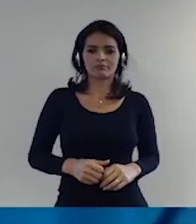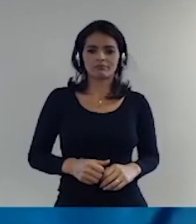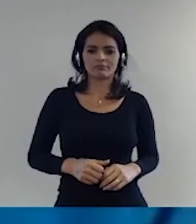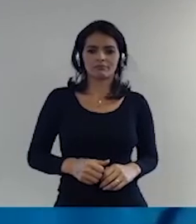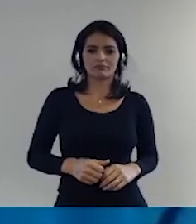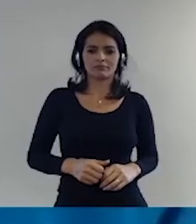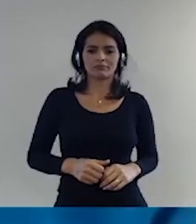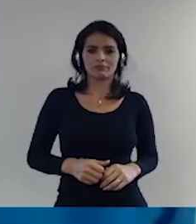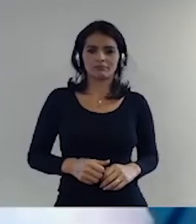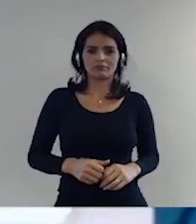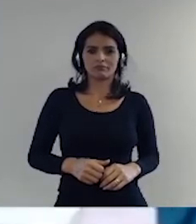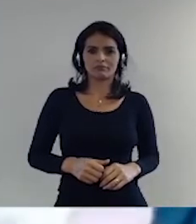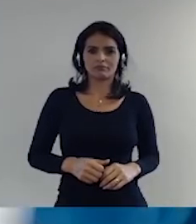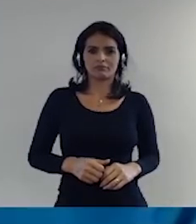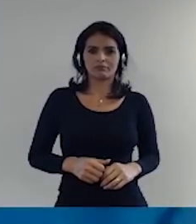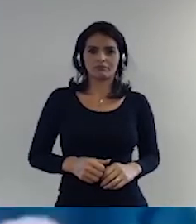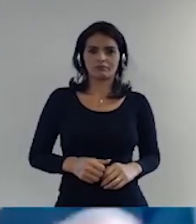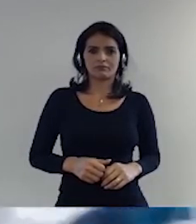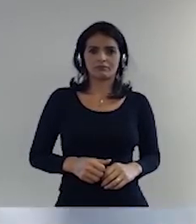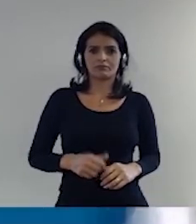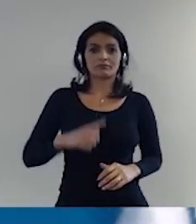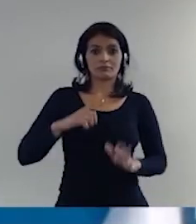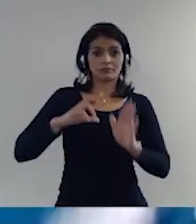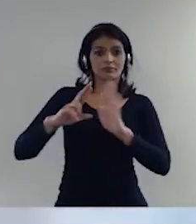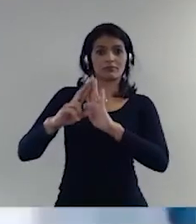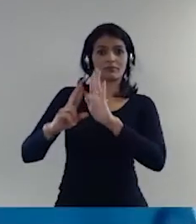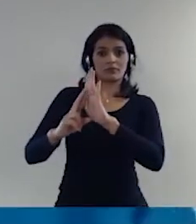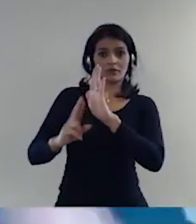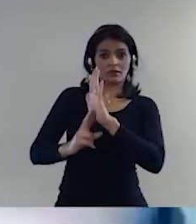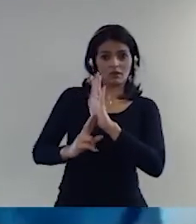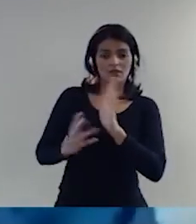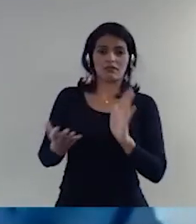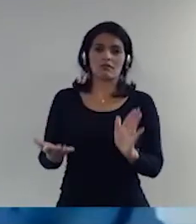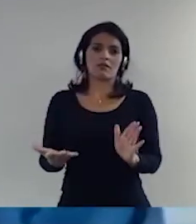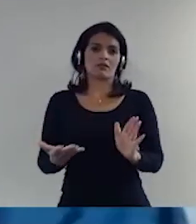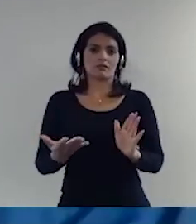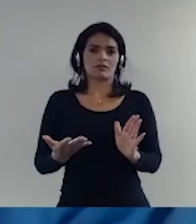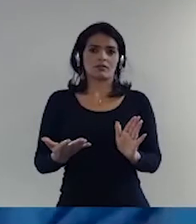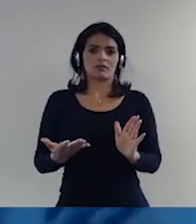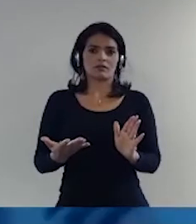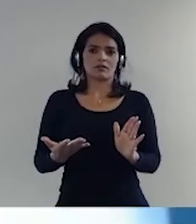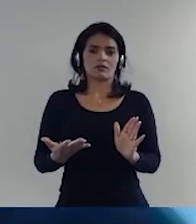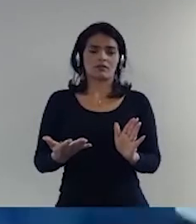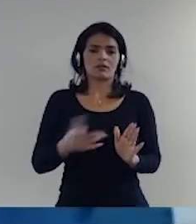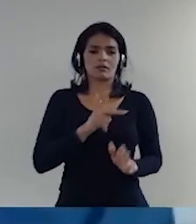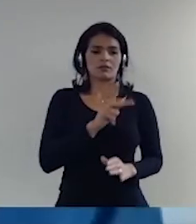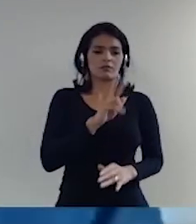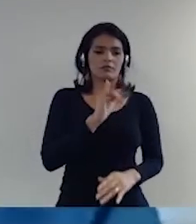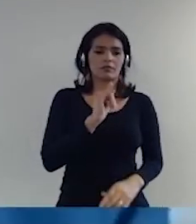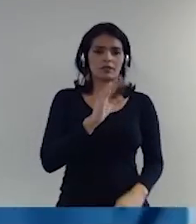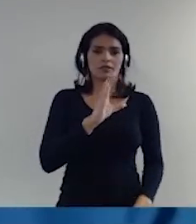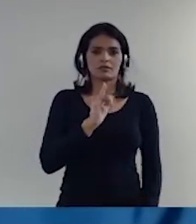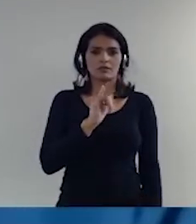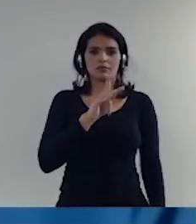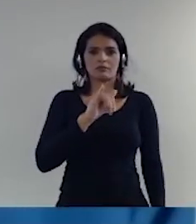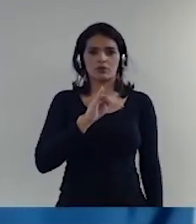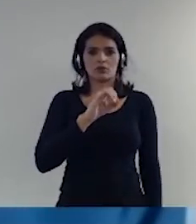minutos, porque essa discussão entre regras, pacta sunt servanda e principiologia, que daria um